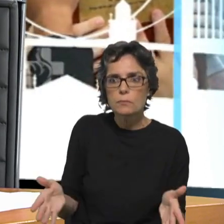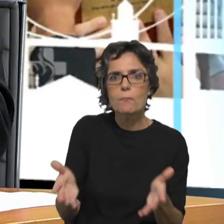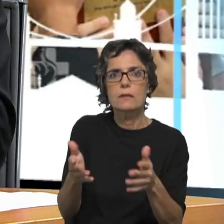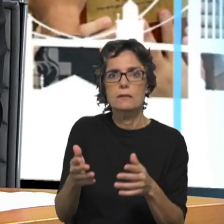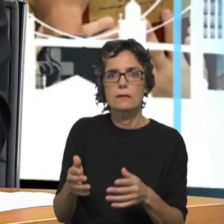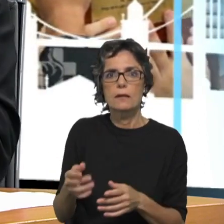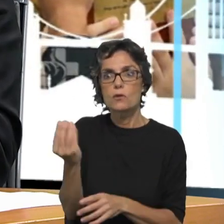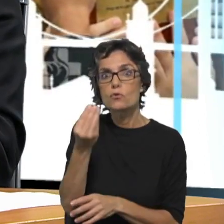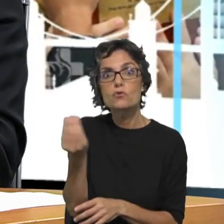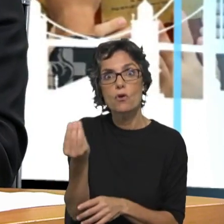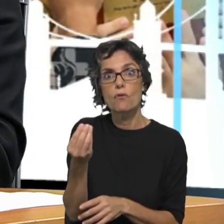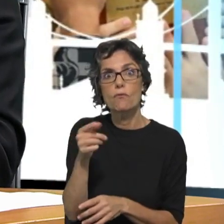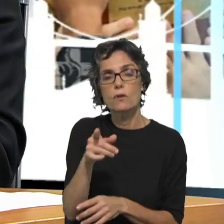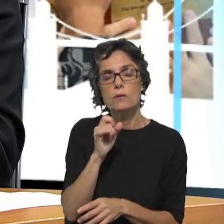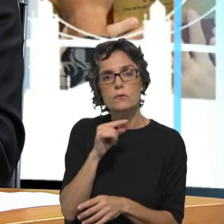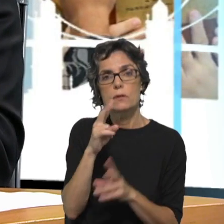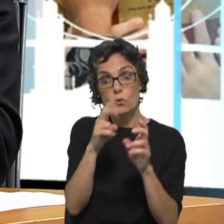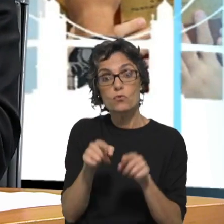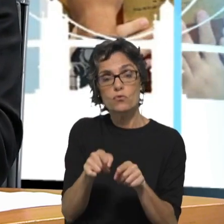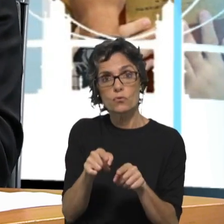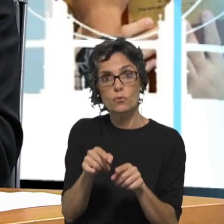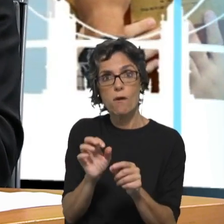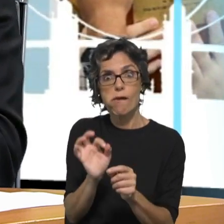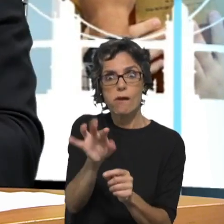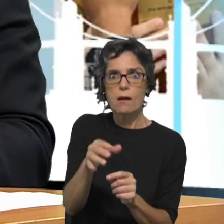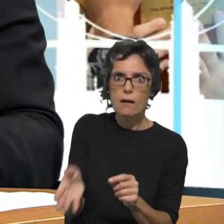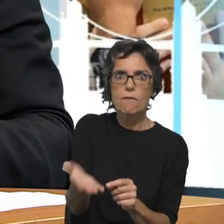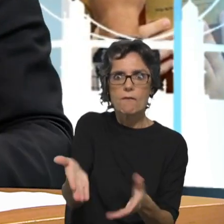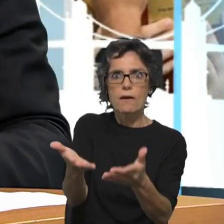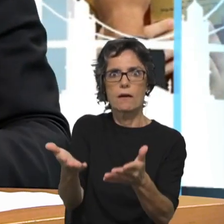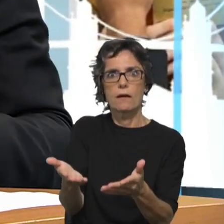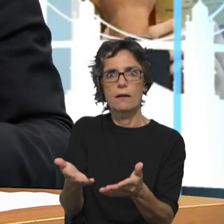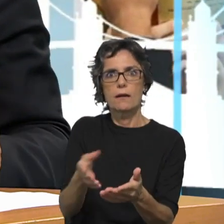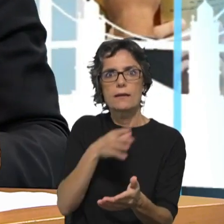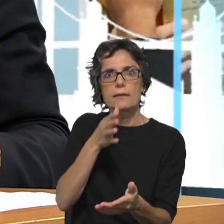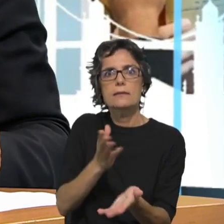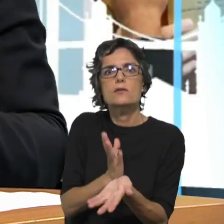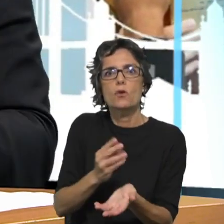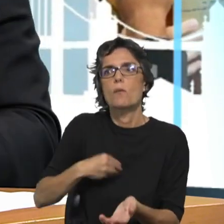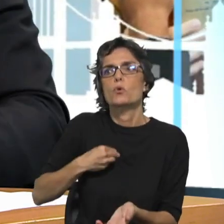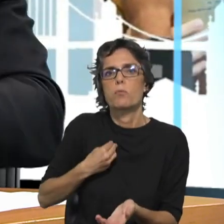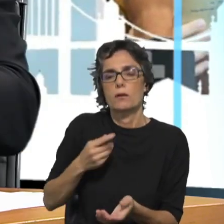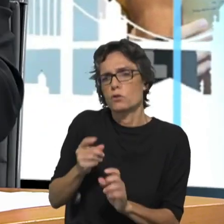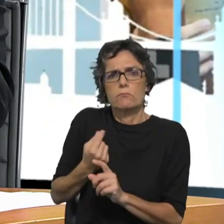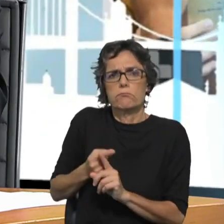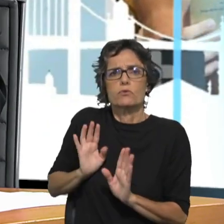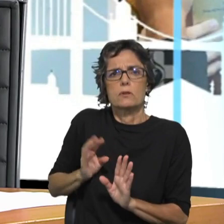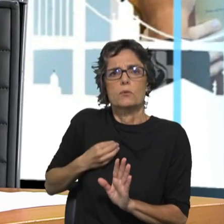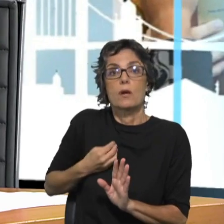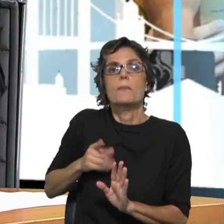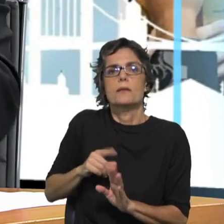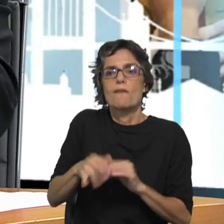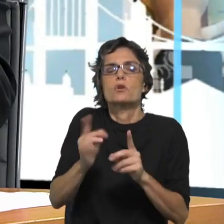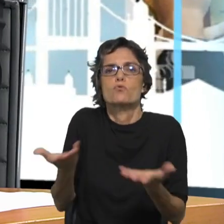jovens. Penso que é uma pista que este estudo lança que é muito importante. Não basta sermos preocupados, isso é bom, mas é preciso agirmos